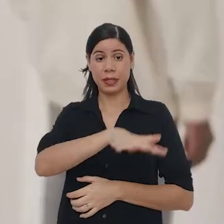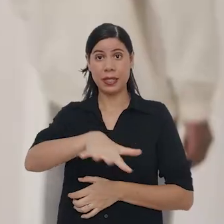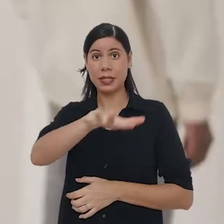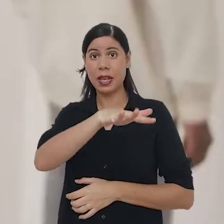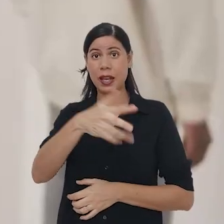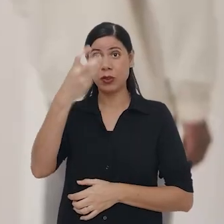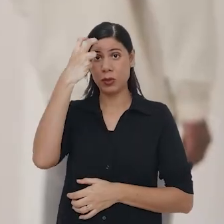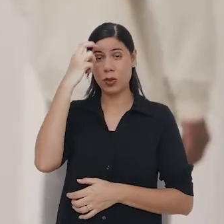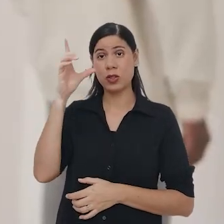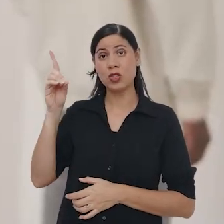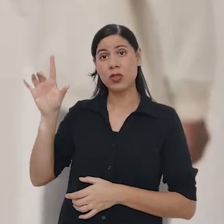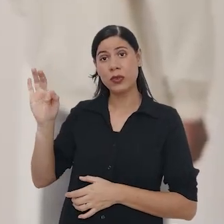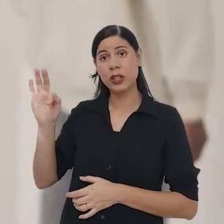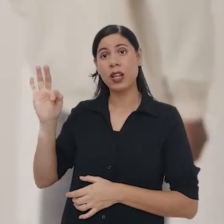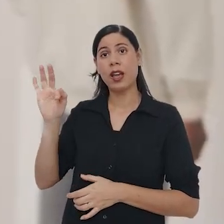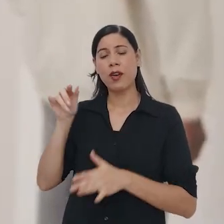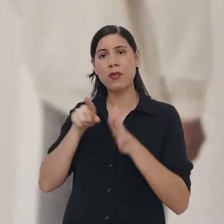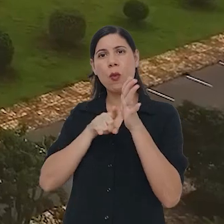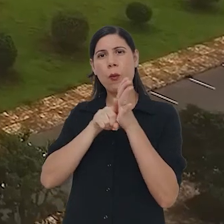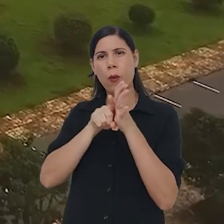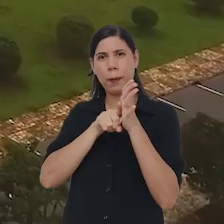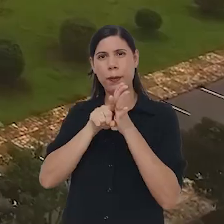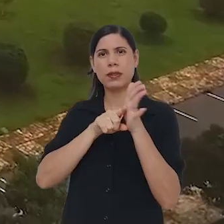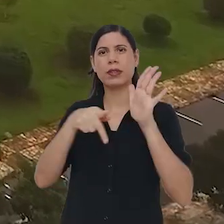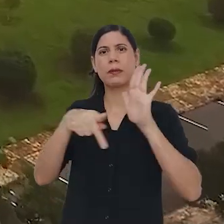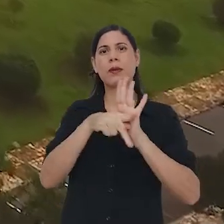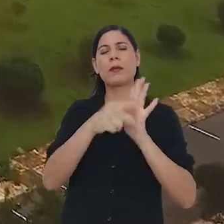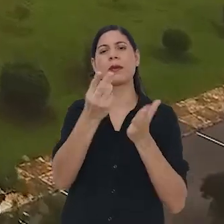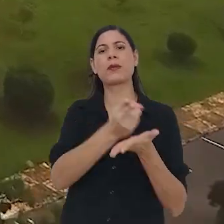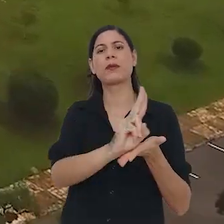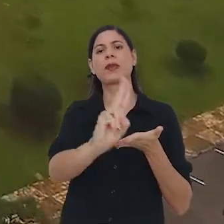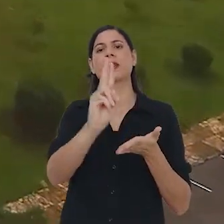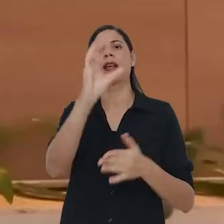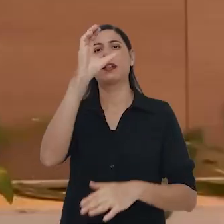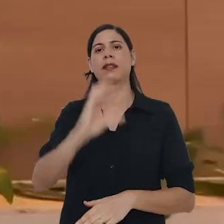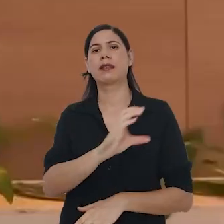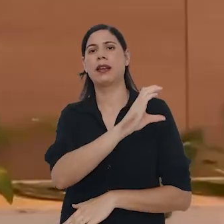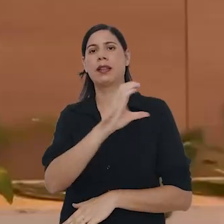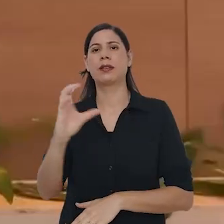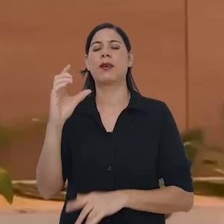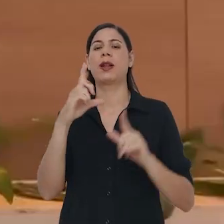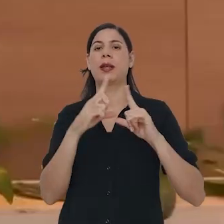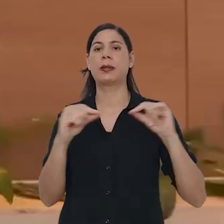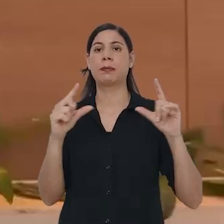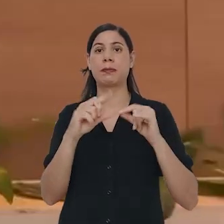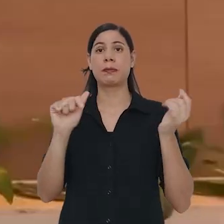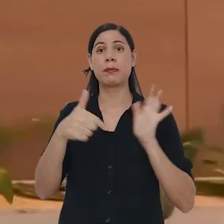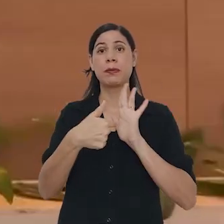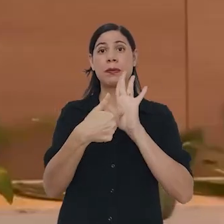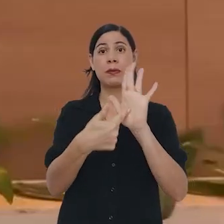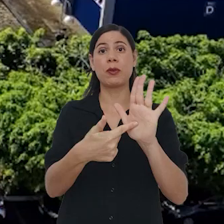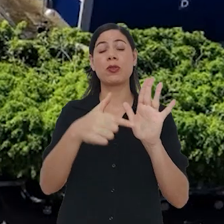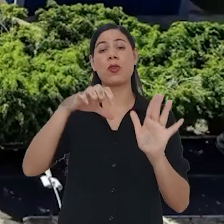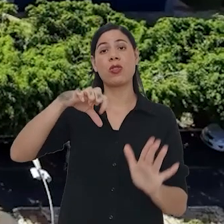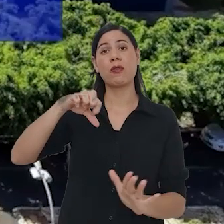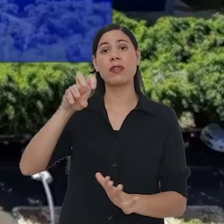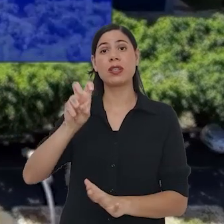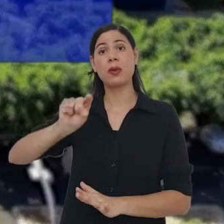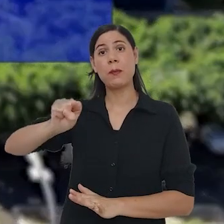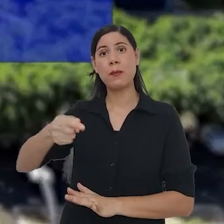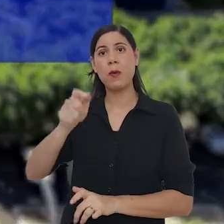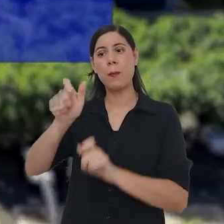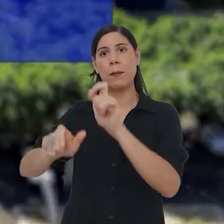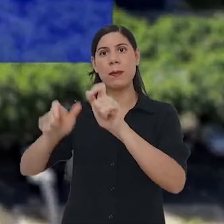A cadeia de produção cultural no DF esteve na mira de um levantamento da Universidade Católica de Brasília, que revelou